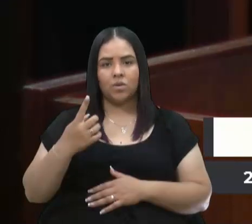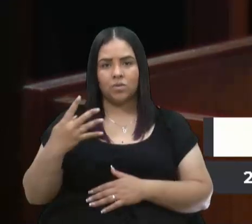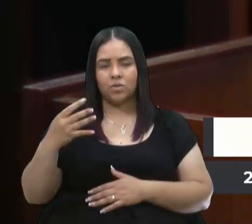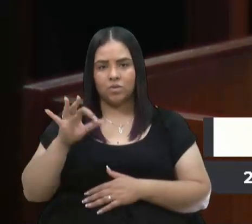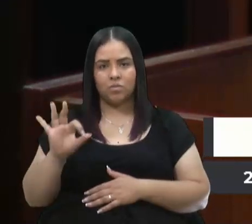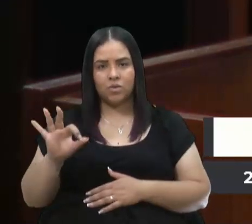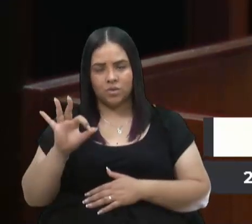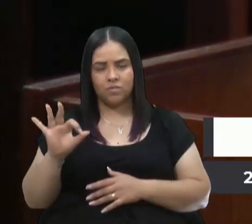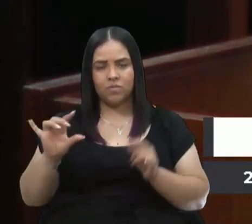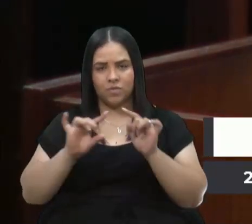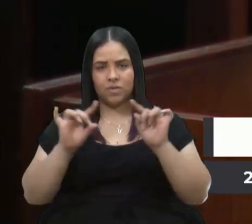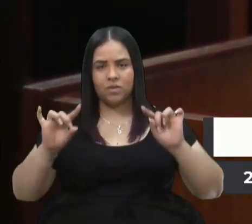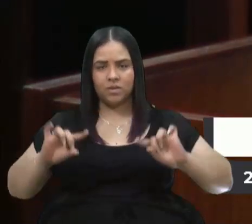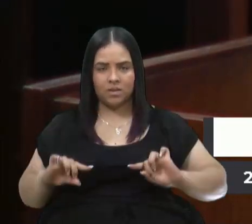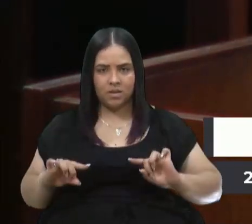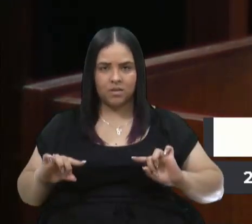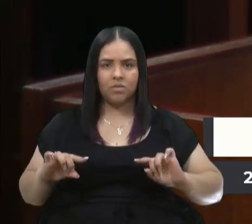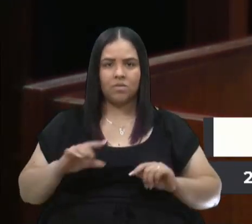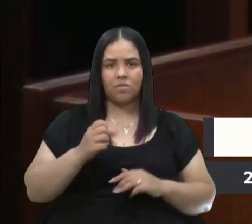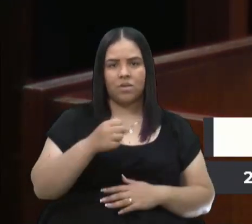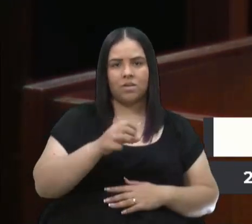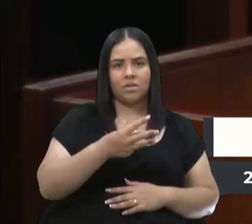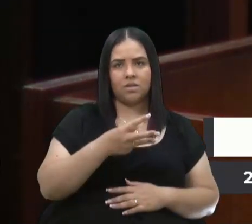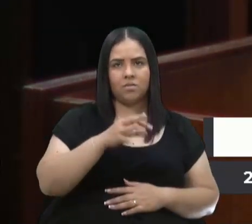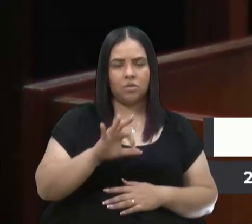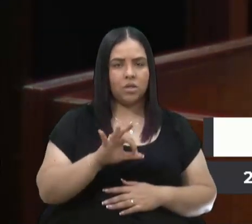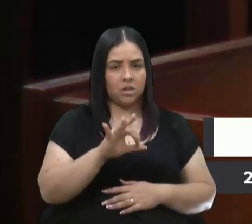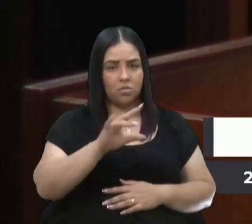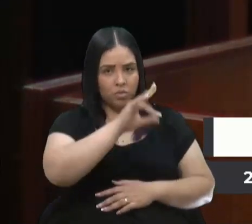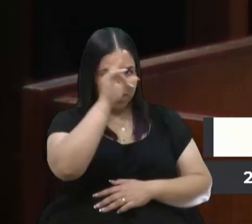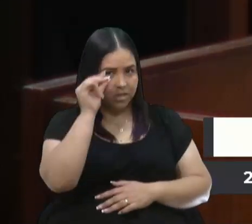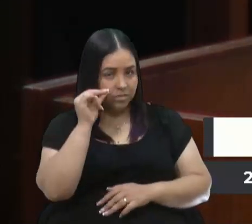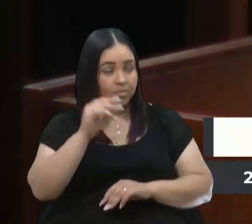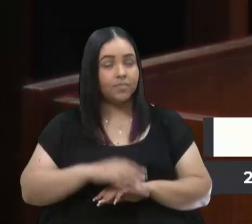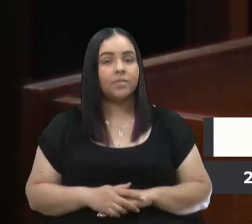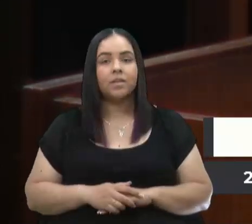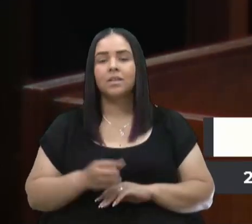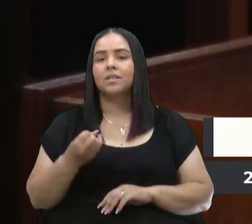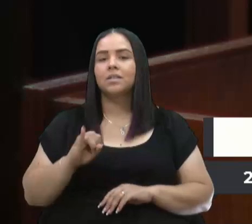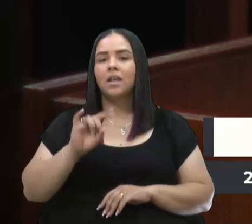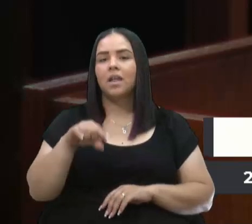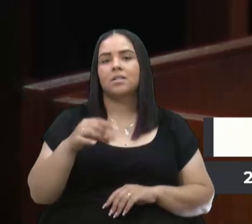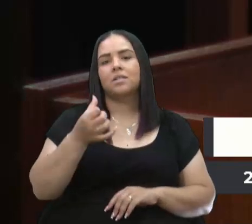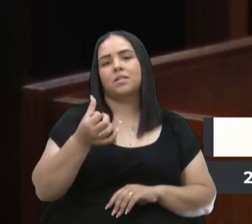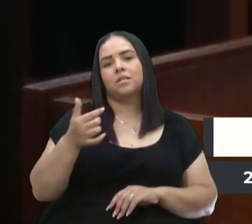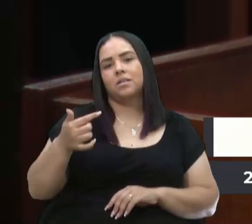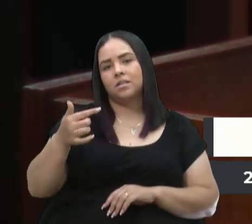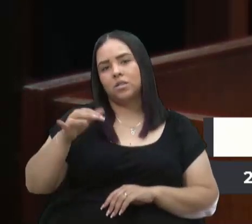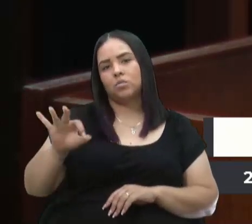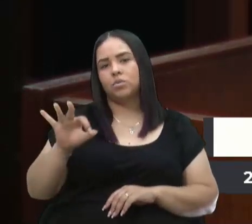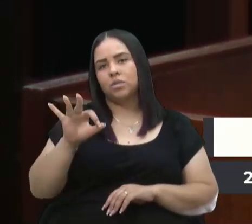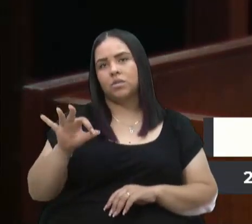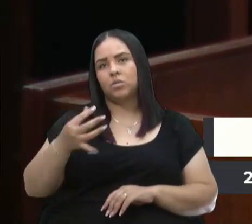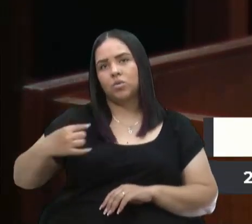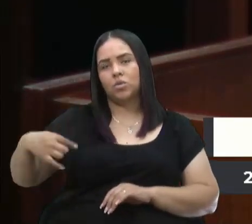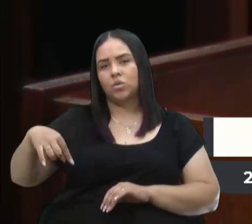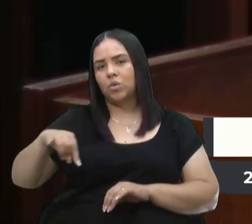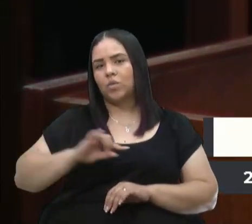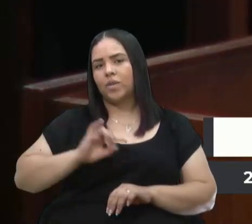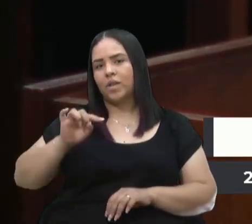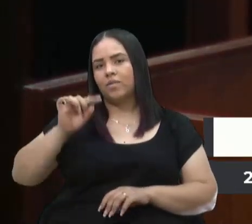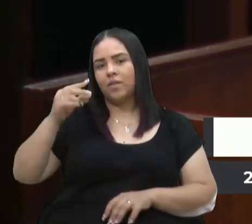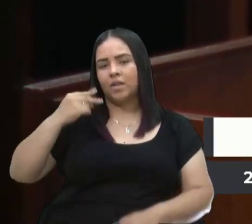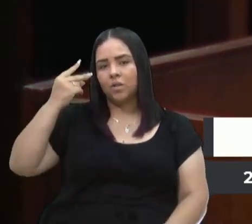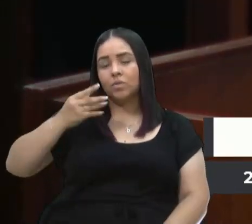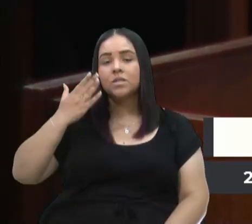servidores ativos, 83% município. Se hoje é 67%, e nós aqui, vereadores, sabemos